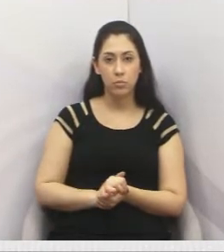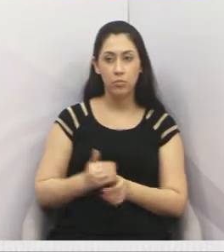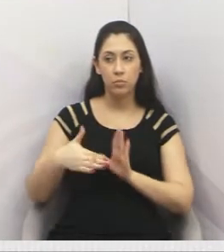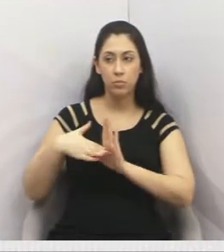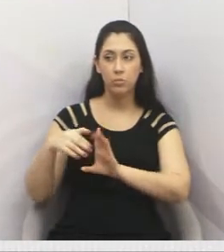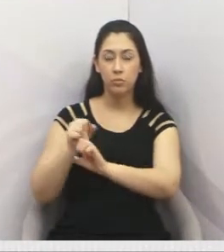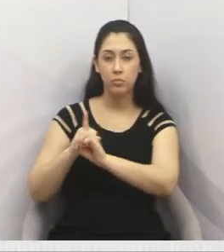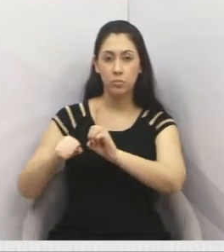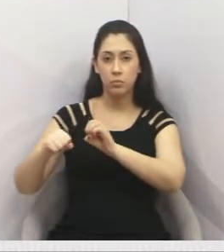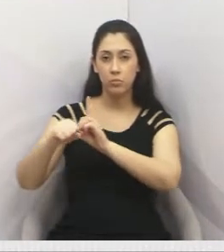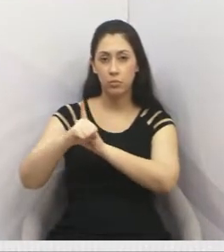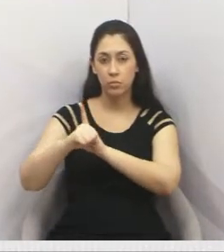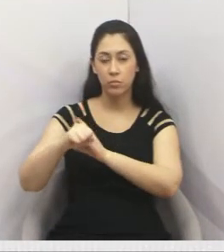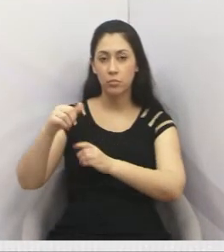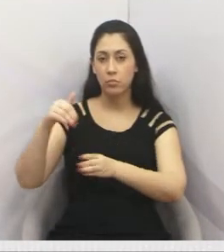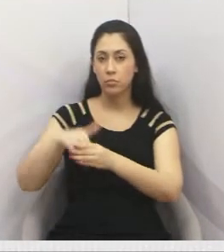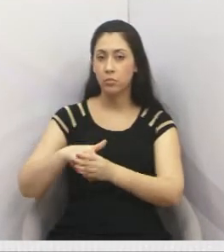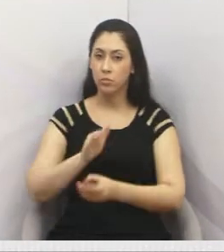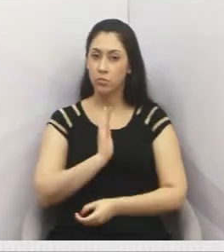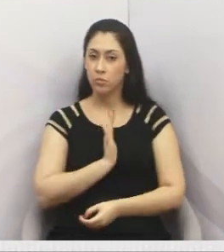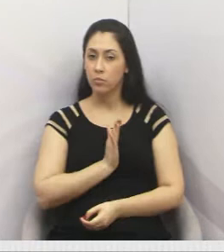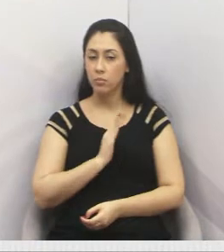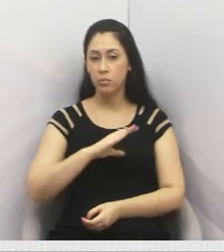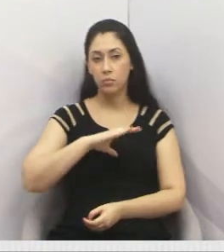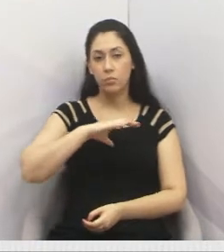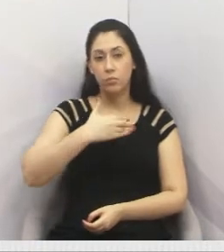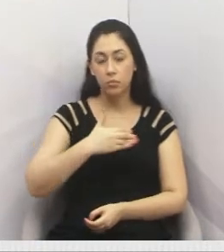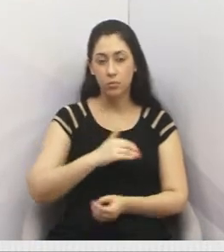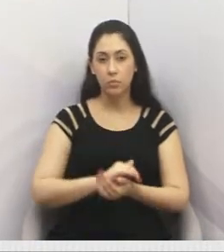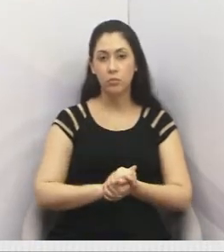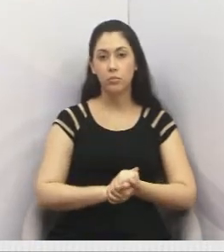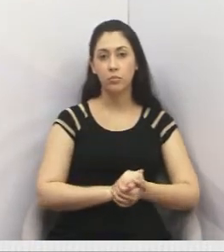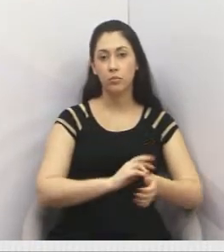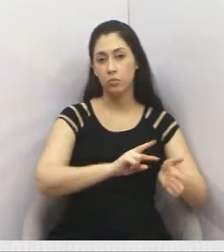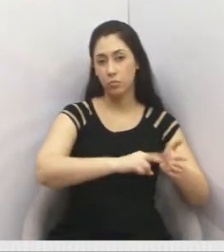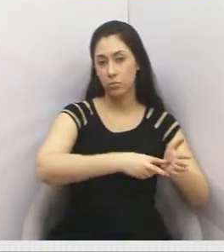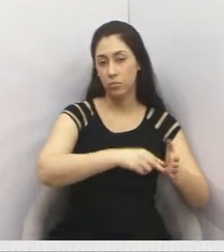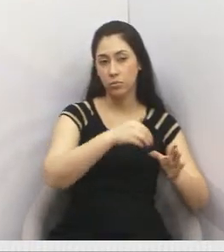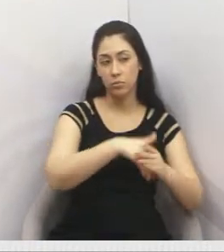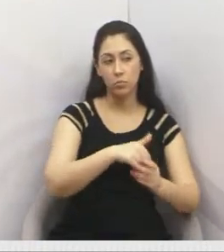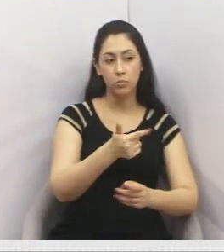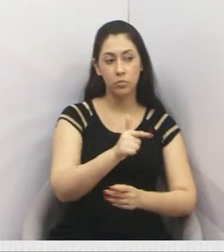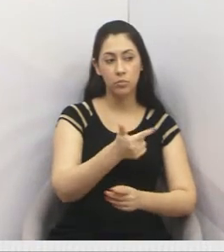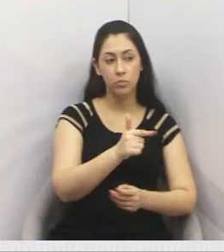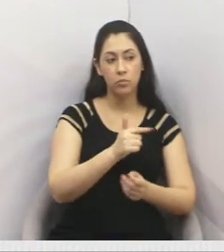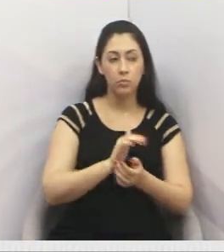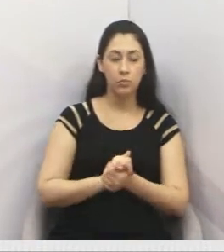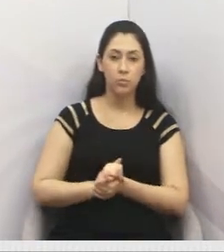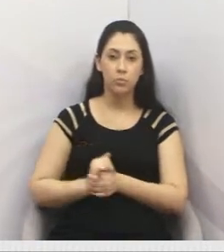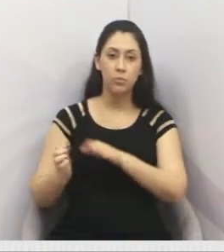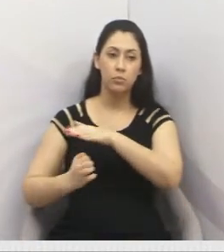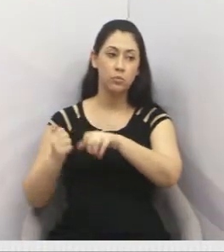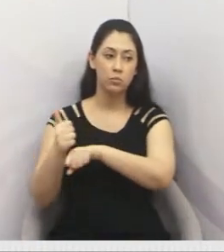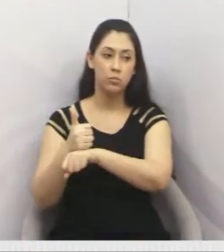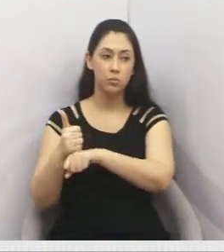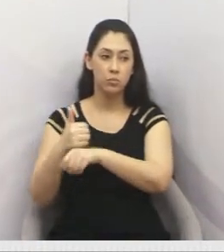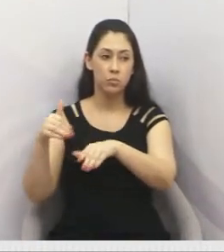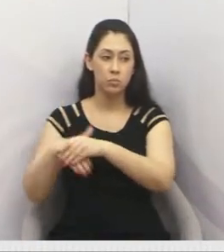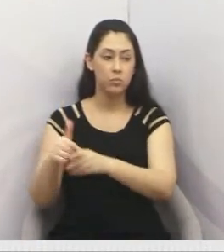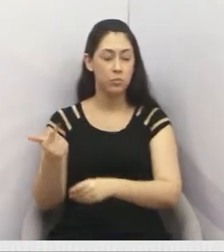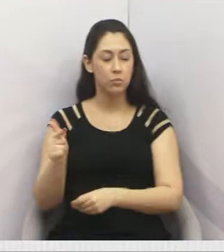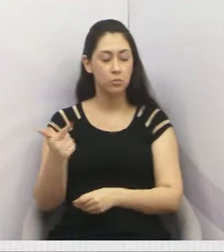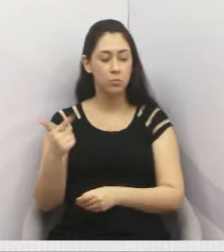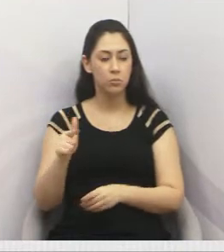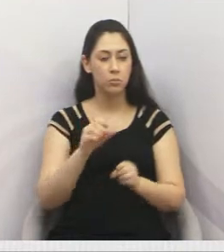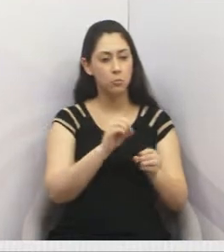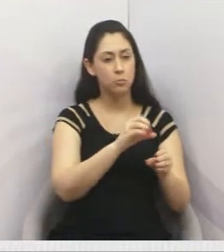Movimentos populares coletivos, Quilombo Coração Valente, entidade de classe sindical em branco, empresas ou entidades profissionais em branco,